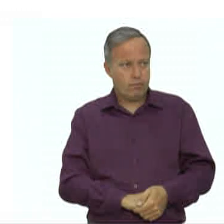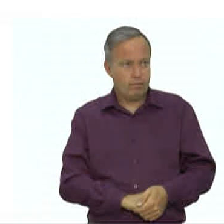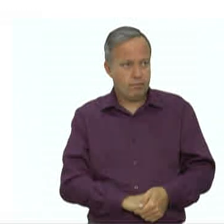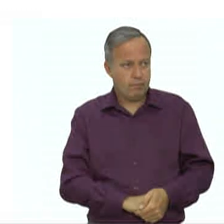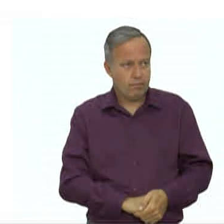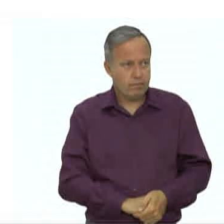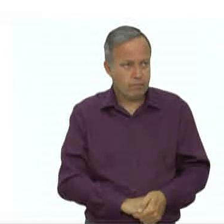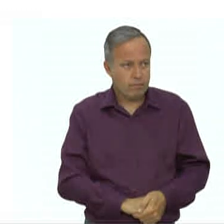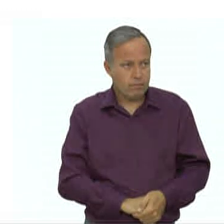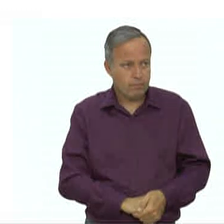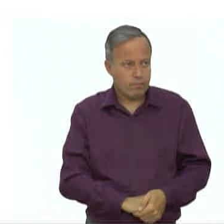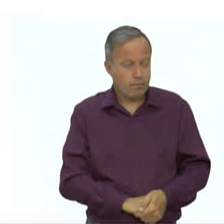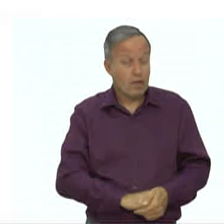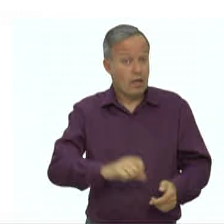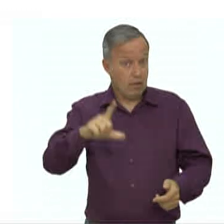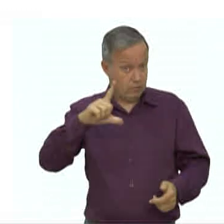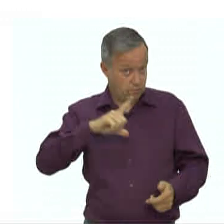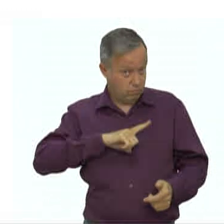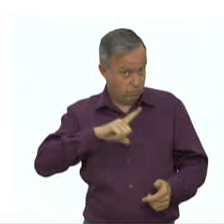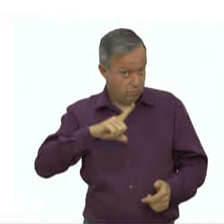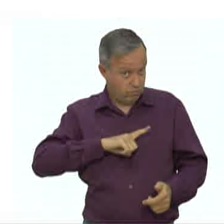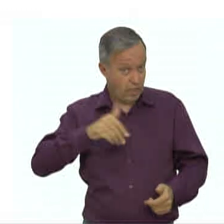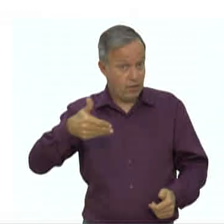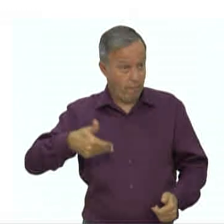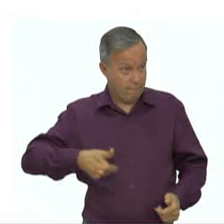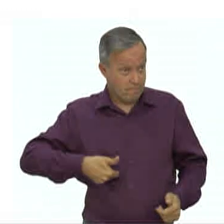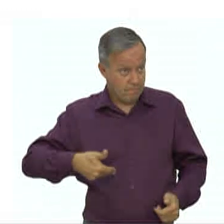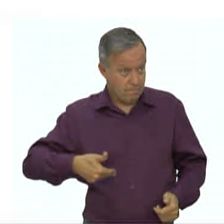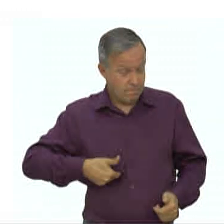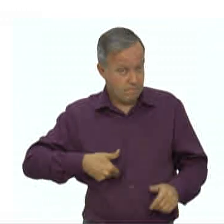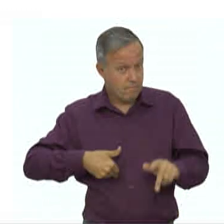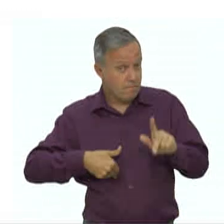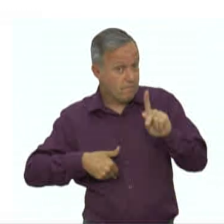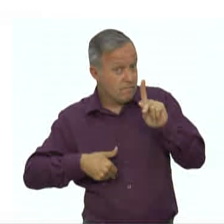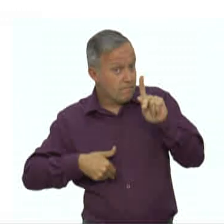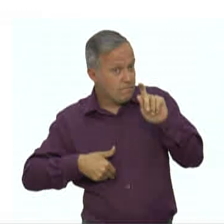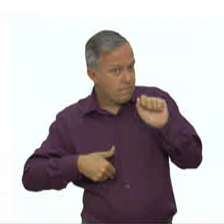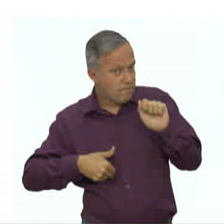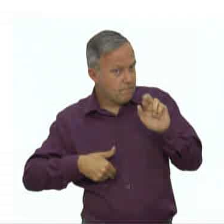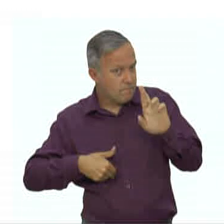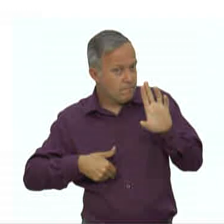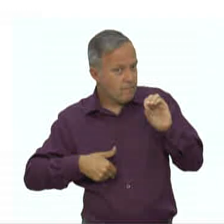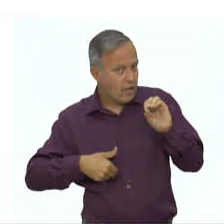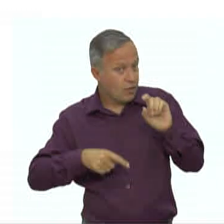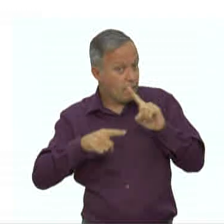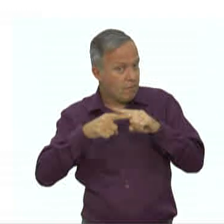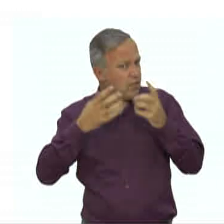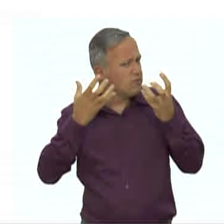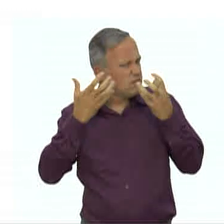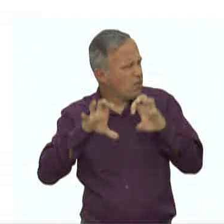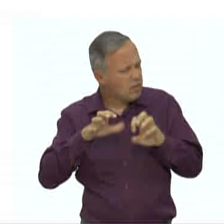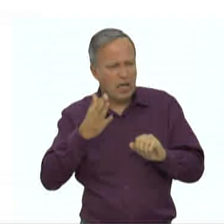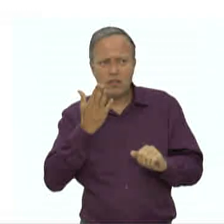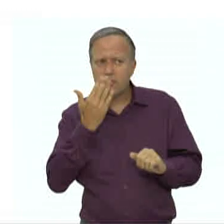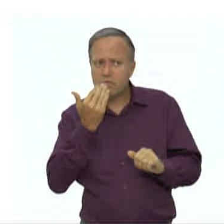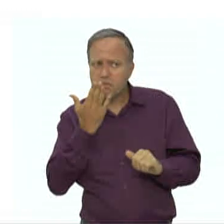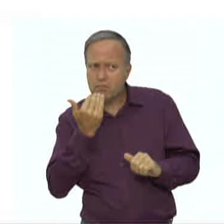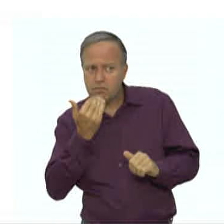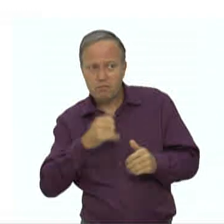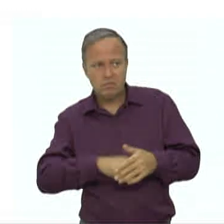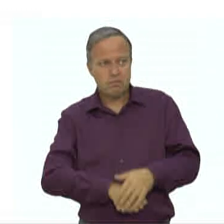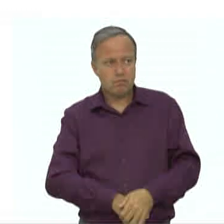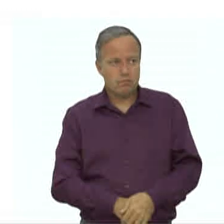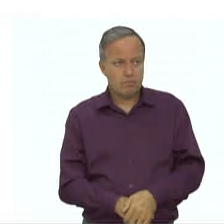Tengo hambre. Tenho fome. Pero no quiero comer. Mas não quero comer. E